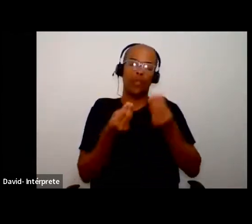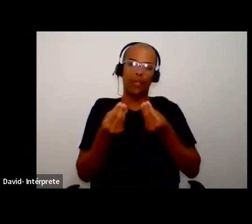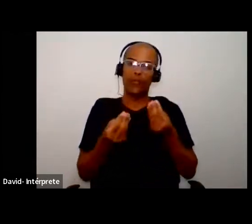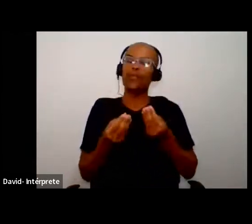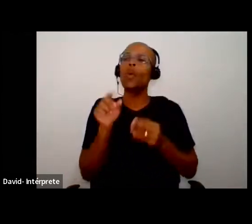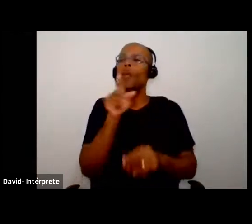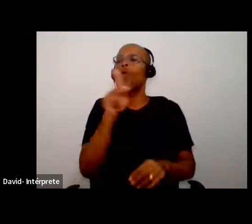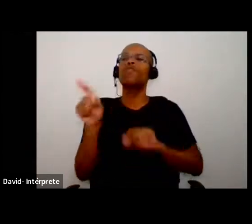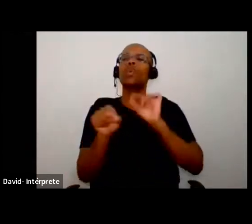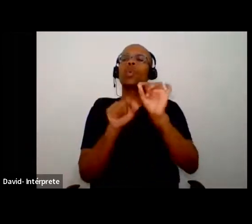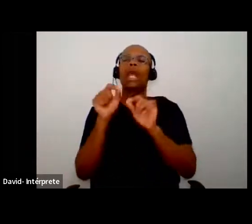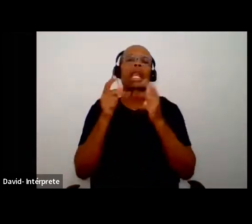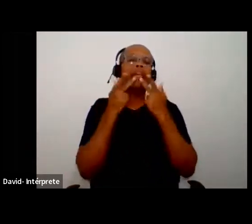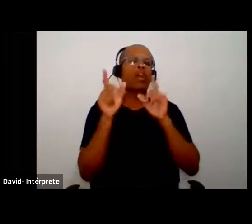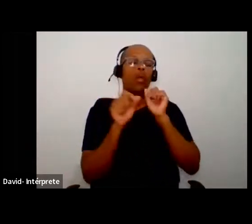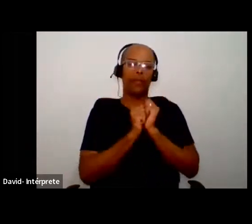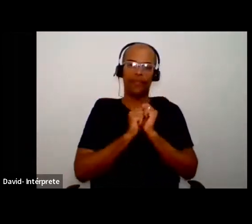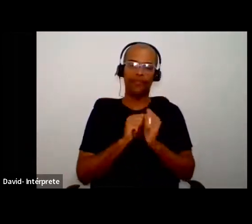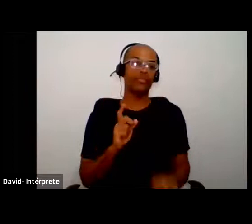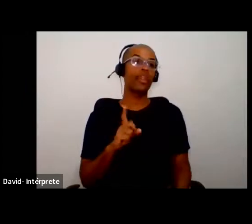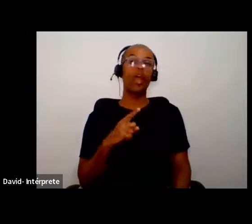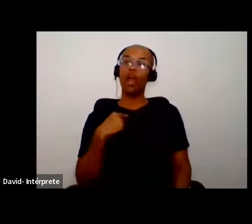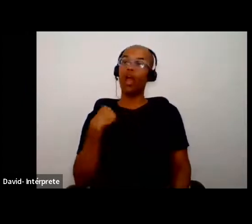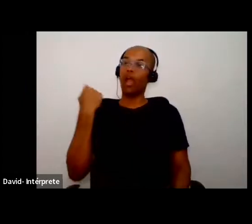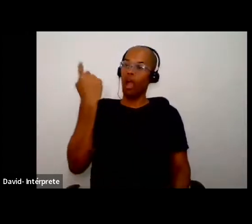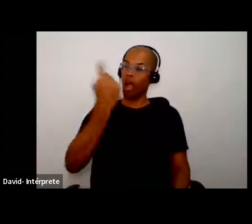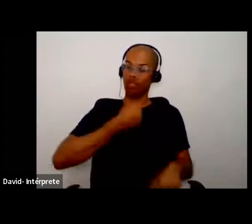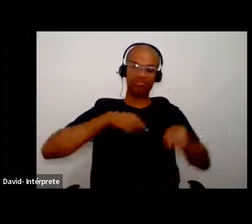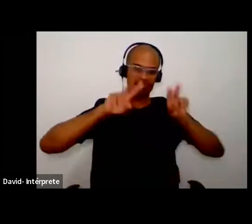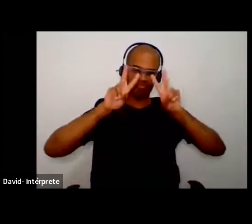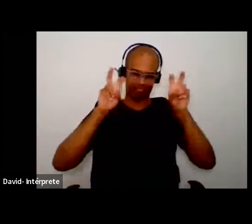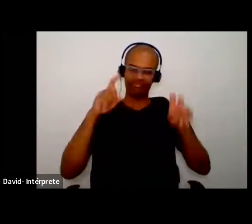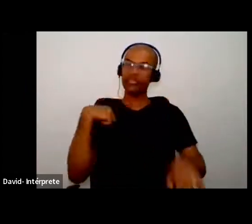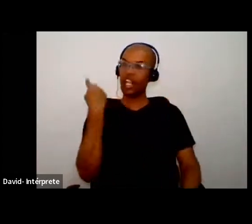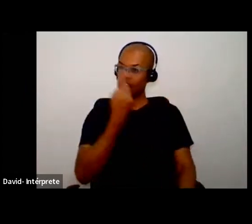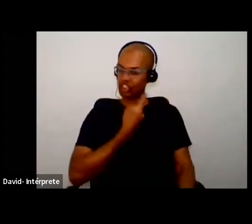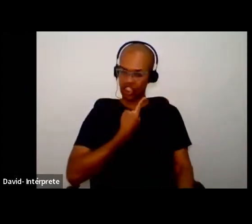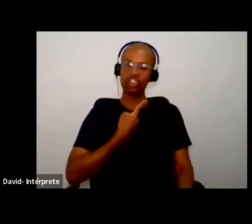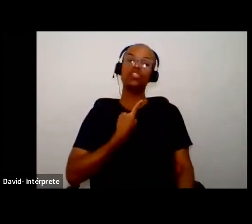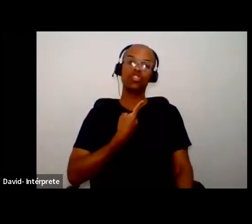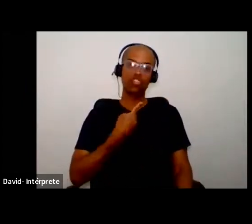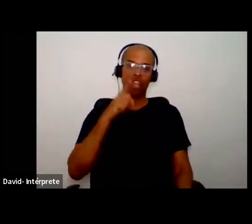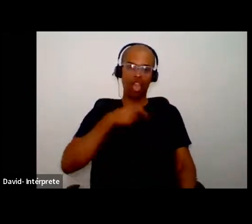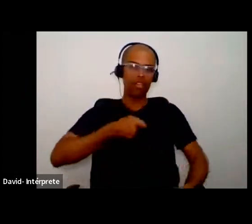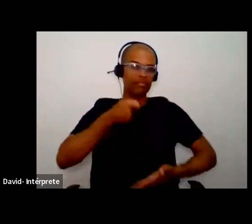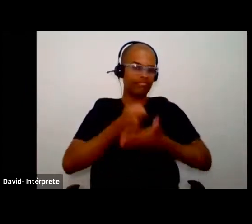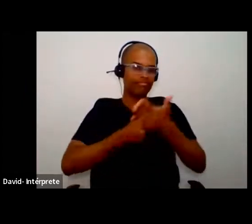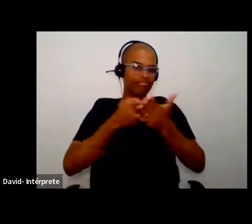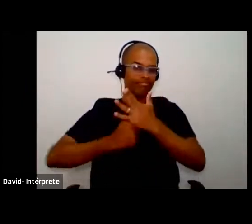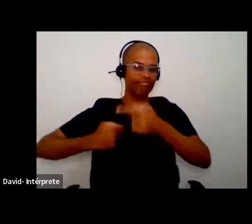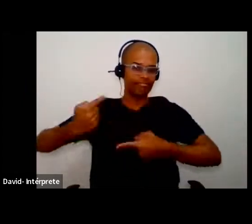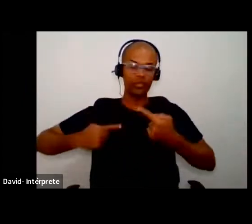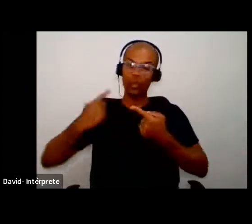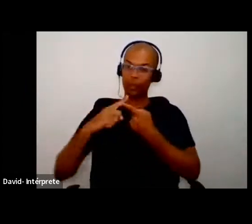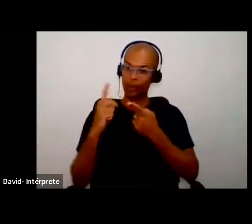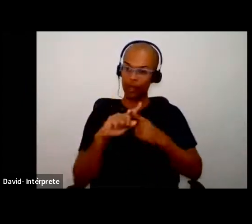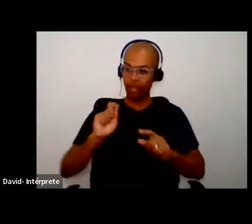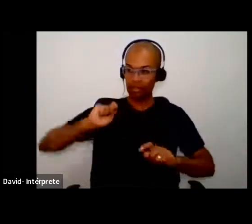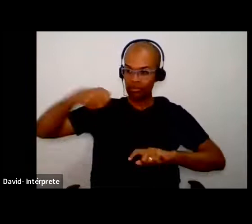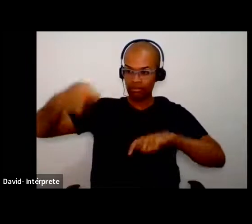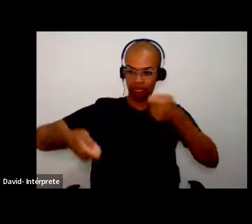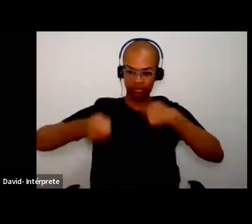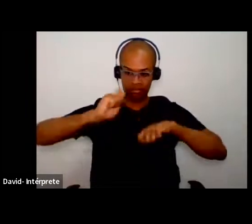assim, abre aspas, nós somos militantes políticos, porque somos professores e